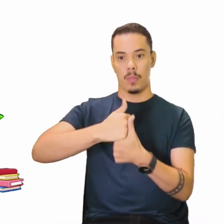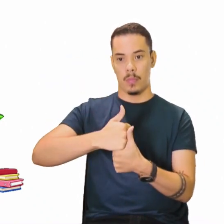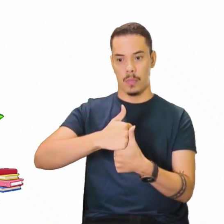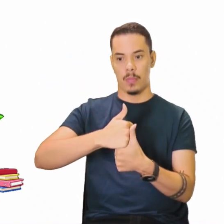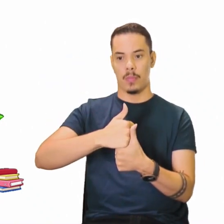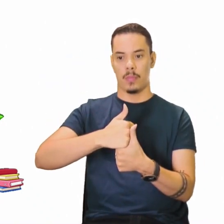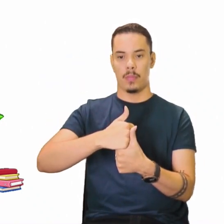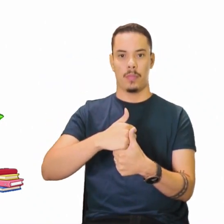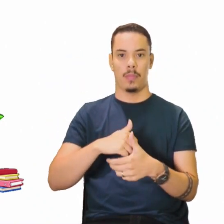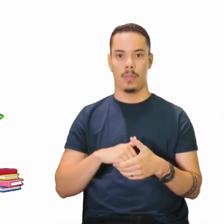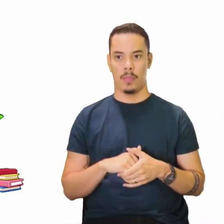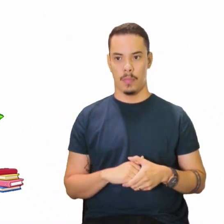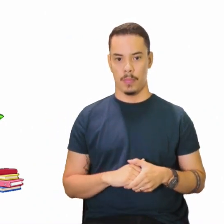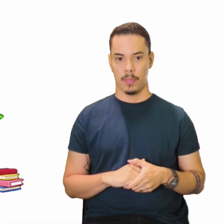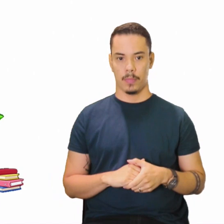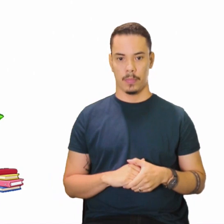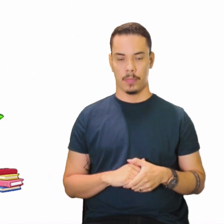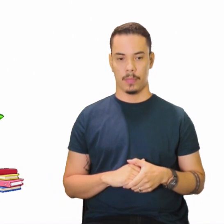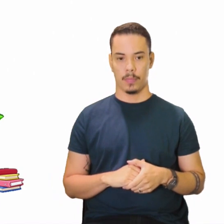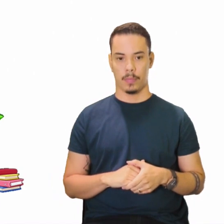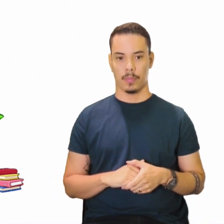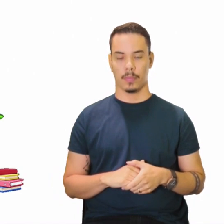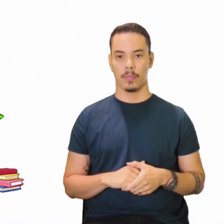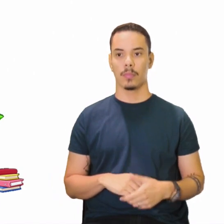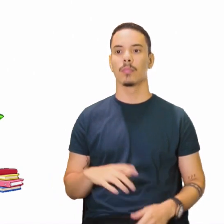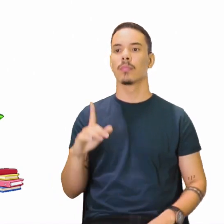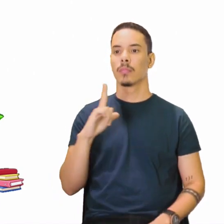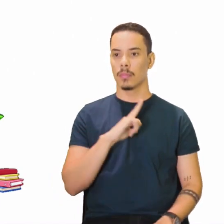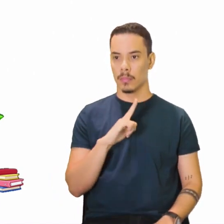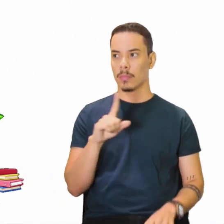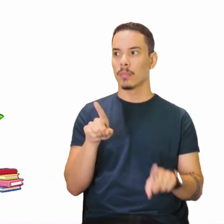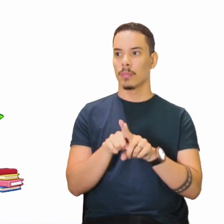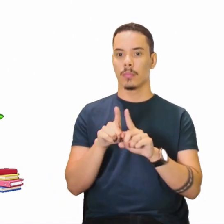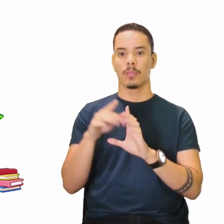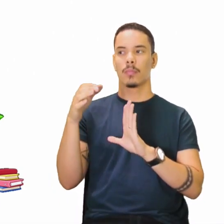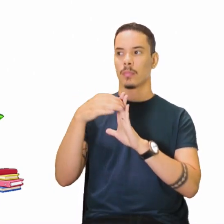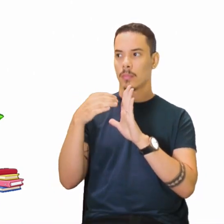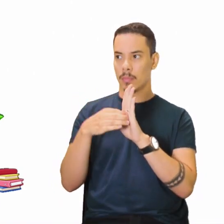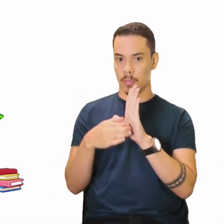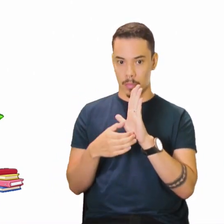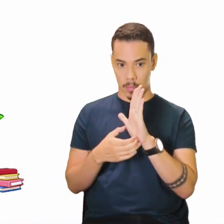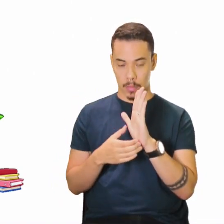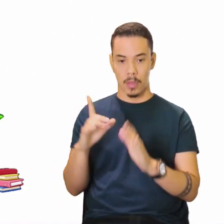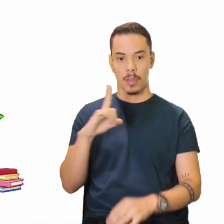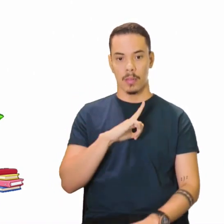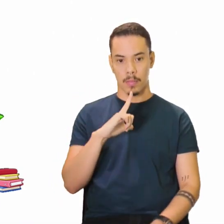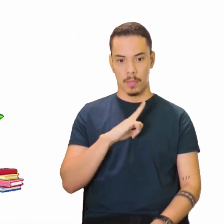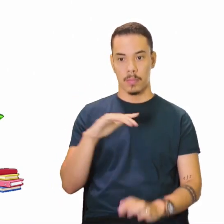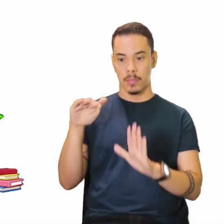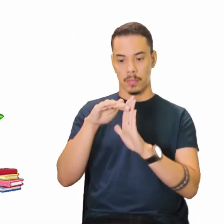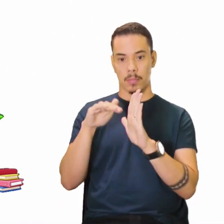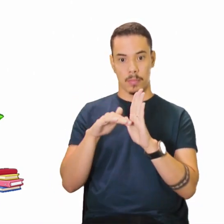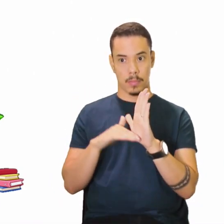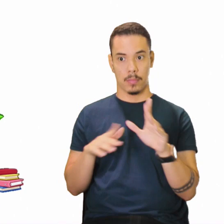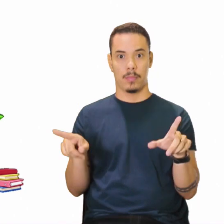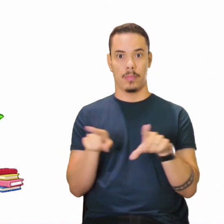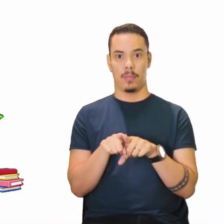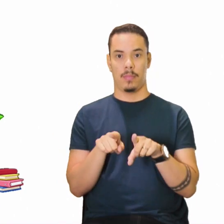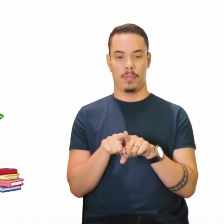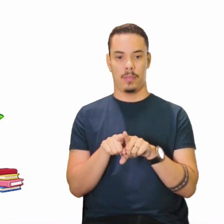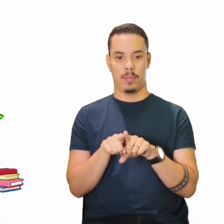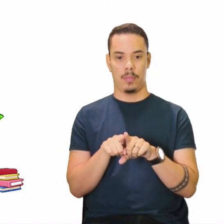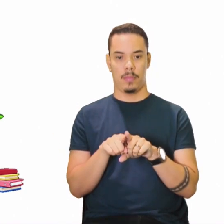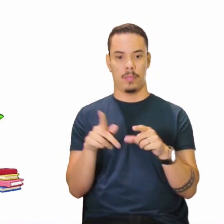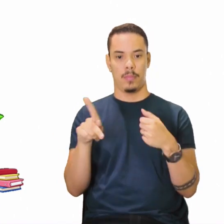um substantivo. Beleza? E como toda classe tem aí a sua classificação também.